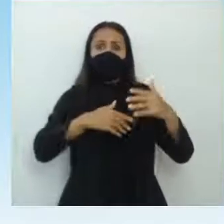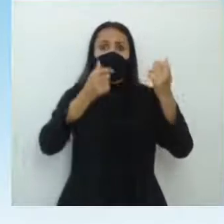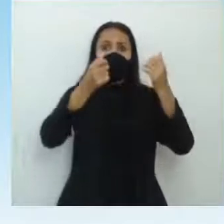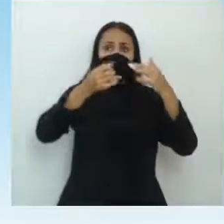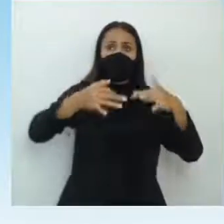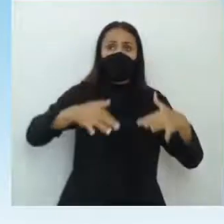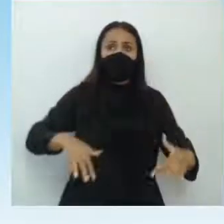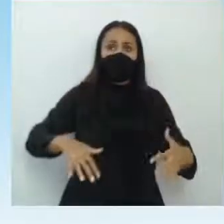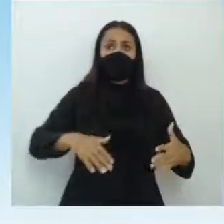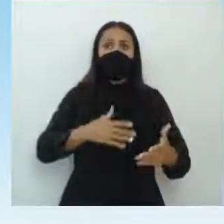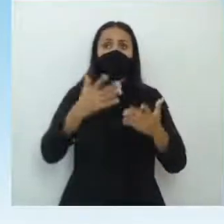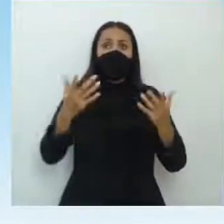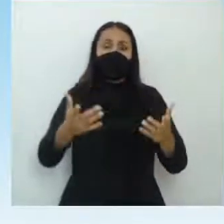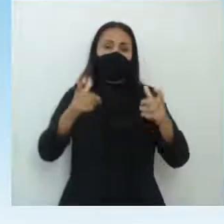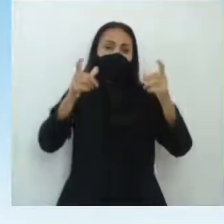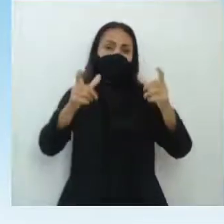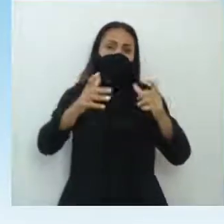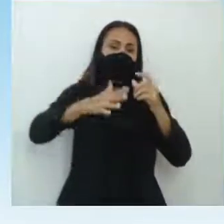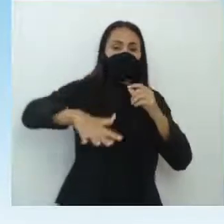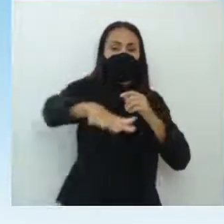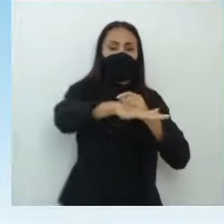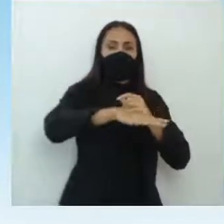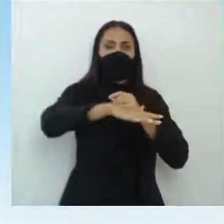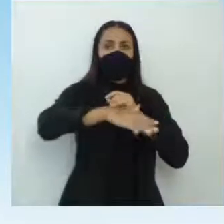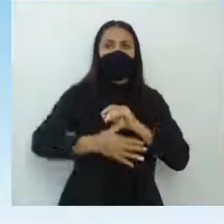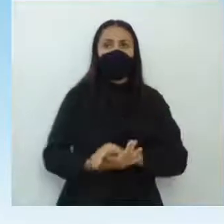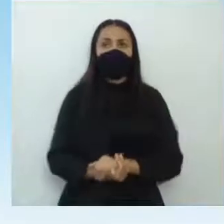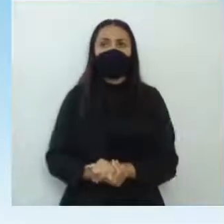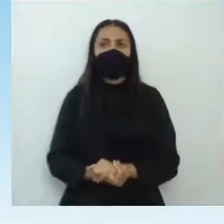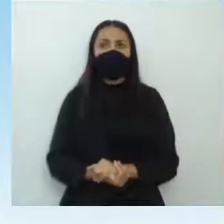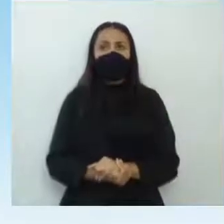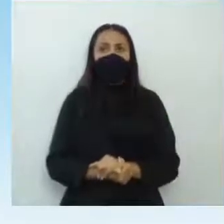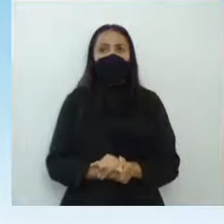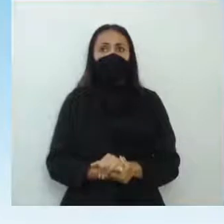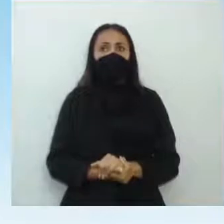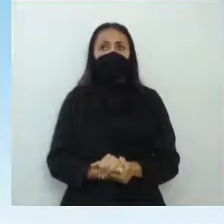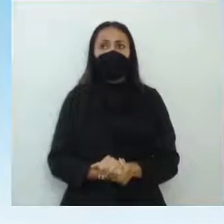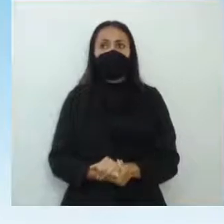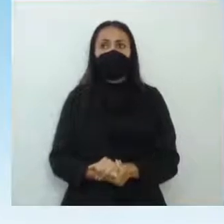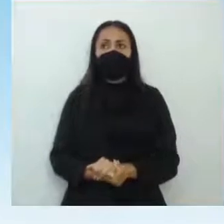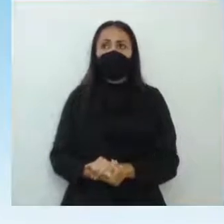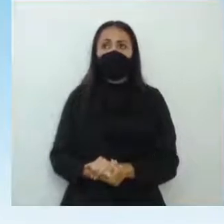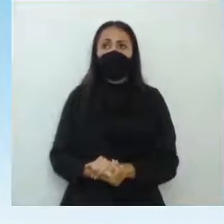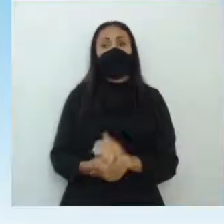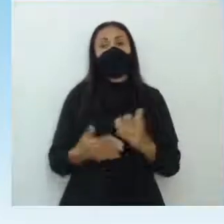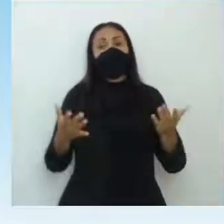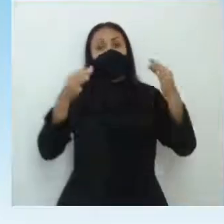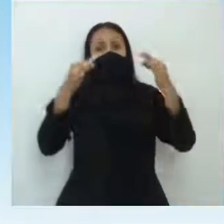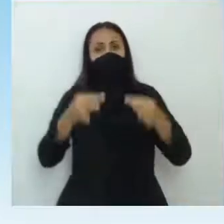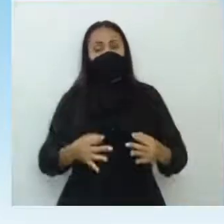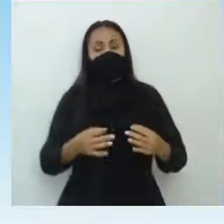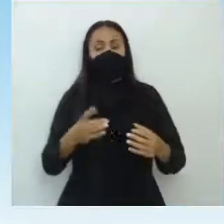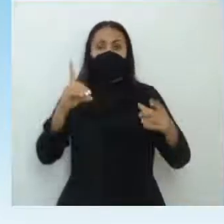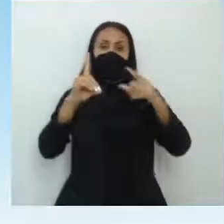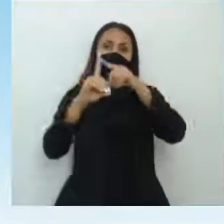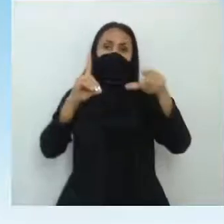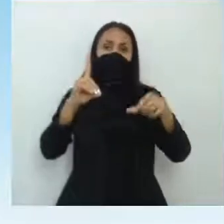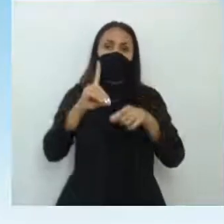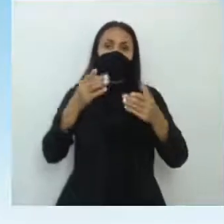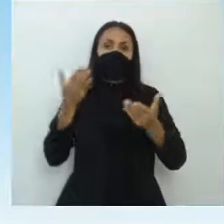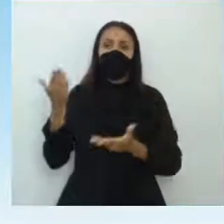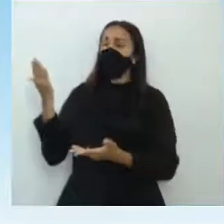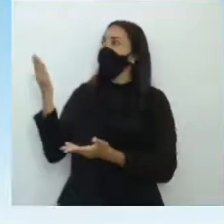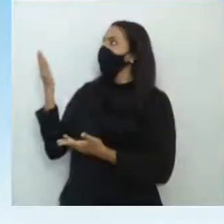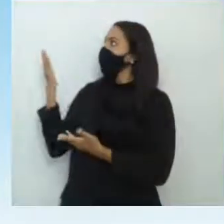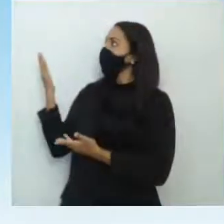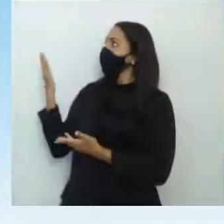naturais, eles têm aí um alcance regional. Bom, a alternativa correta é a letra D.